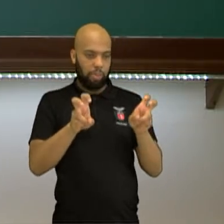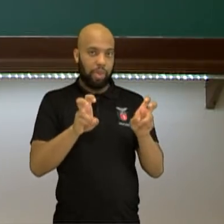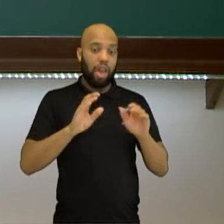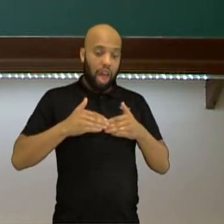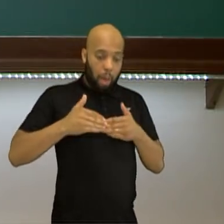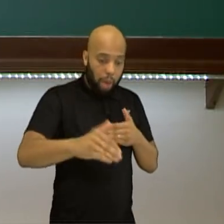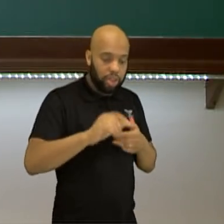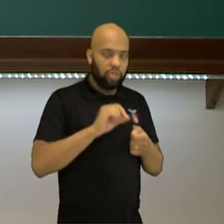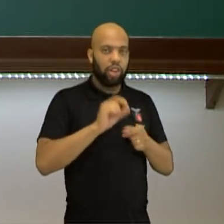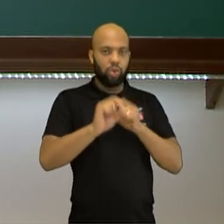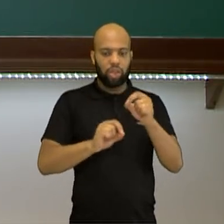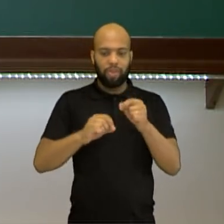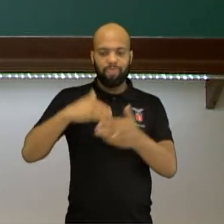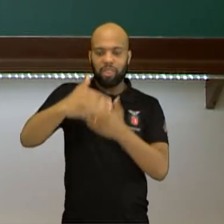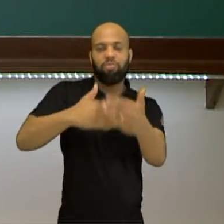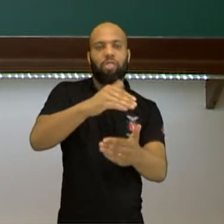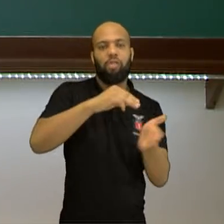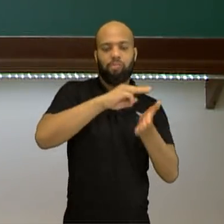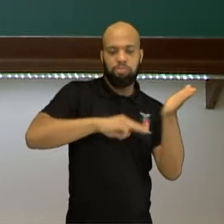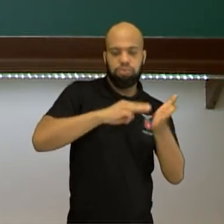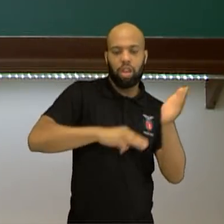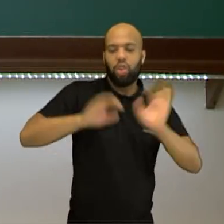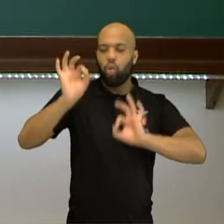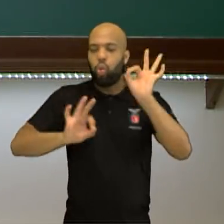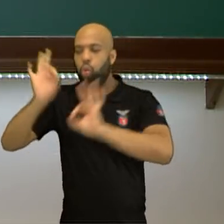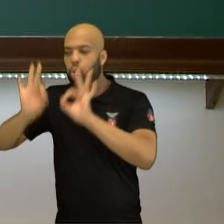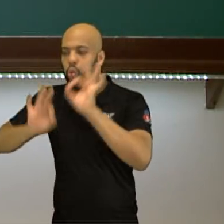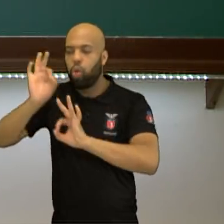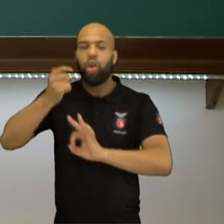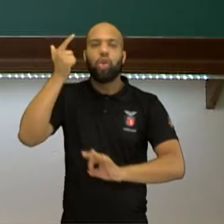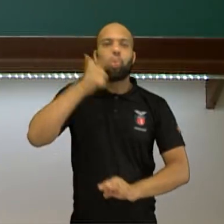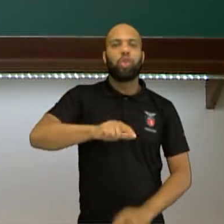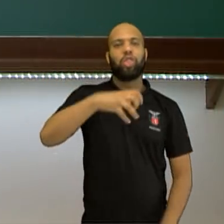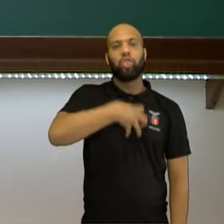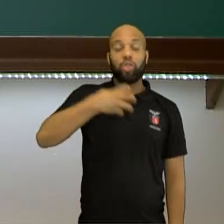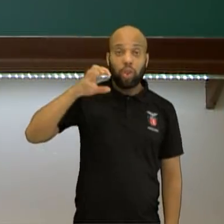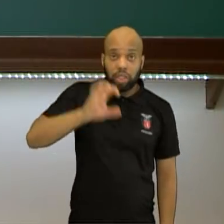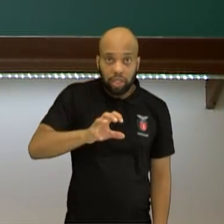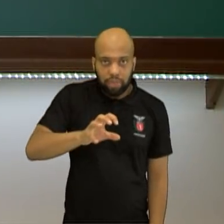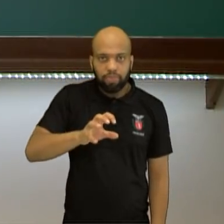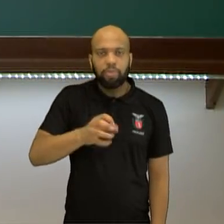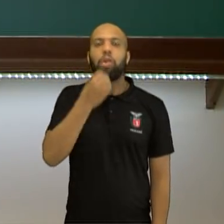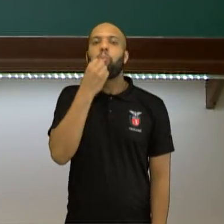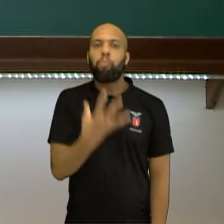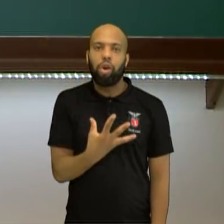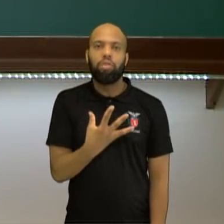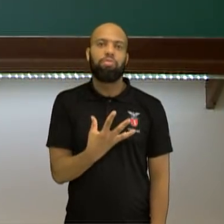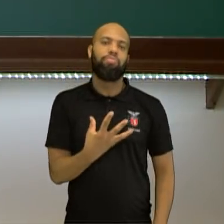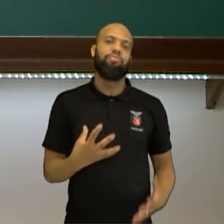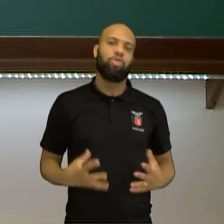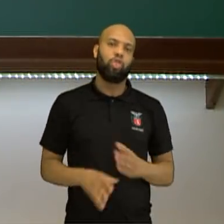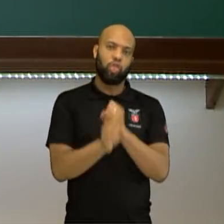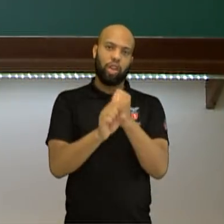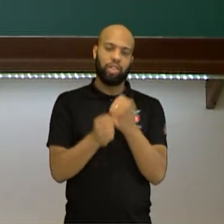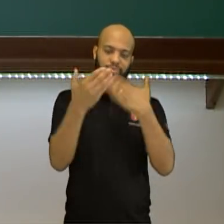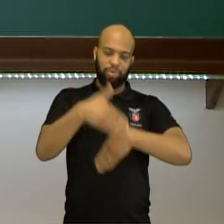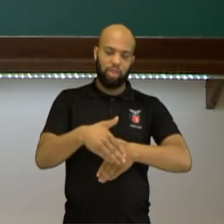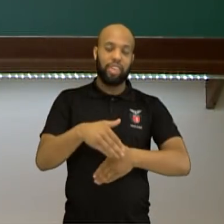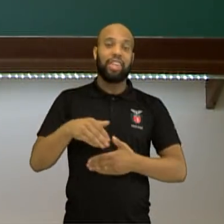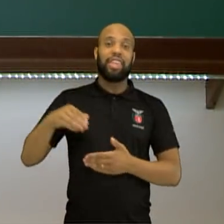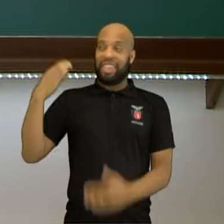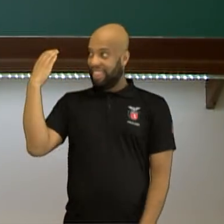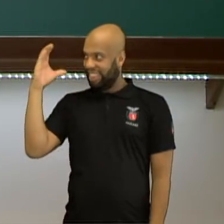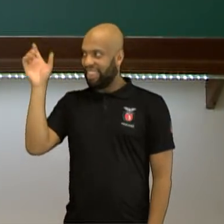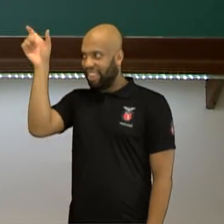eu desenvolvo um método, uma organização que me permite chegar num resultado. Os cientistas fazem isso, claro,